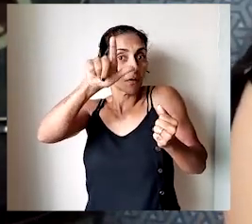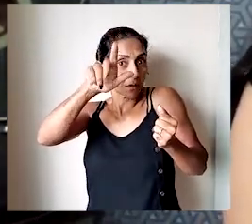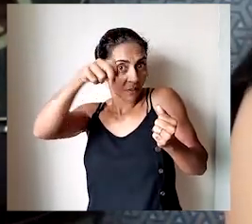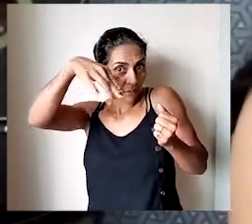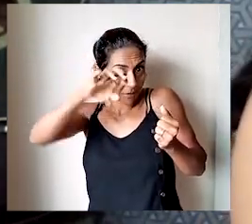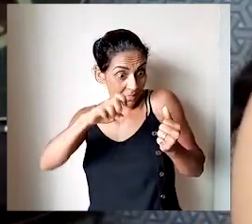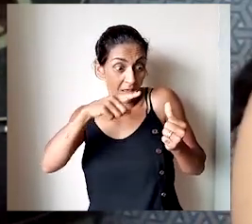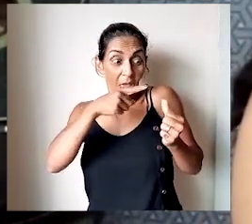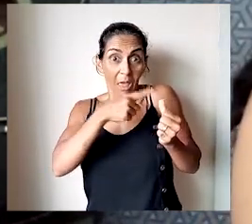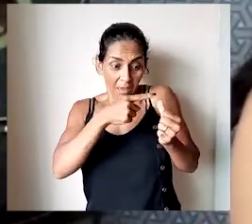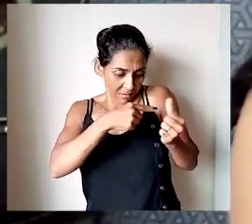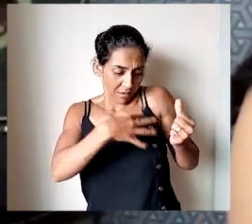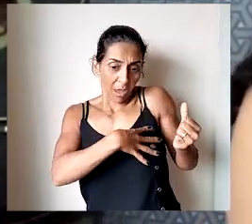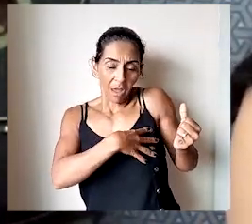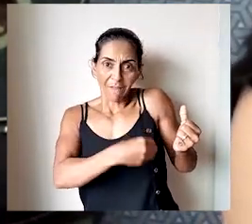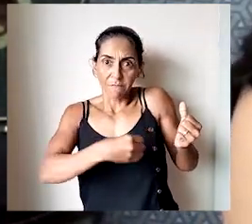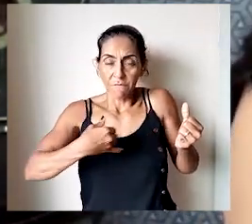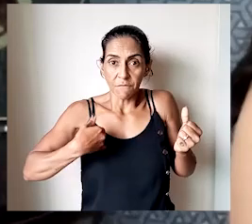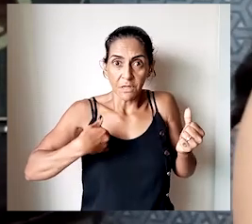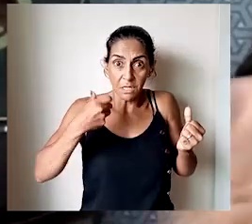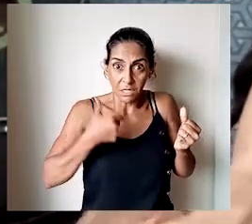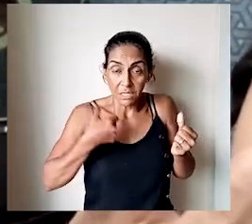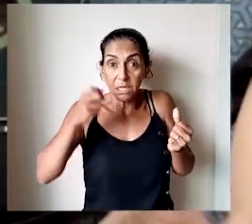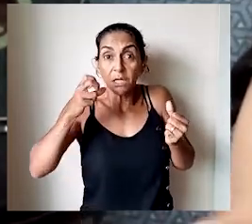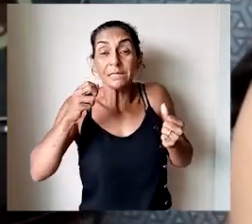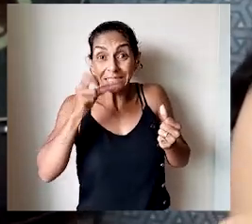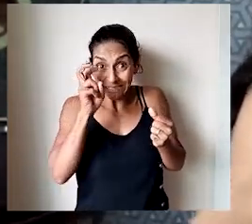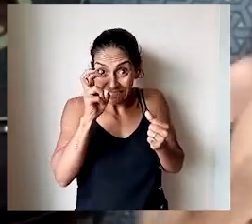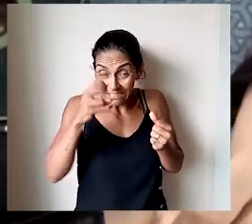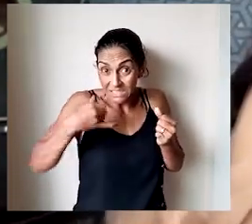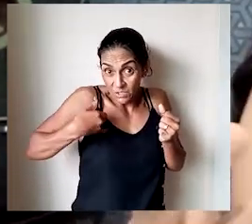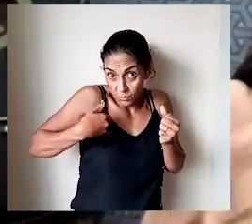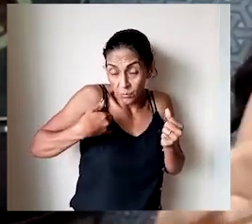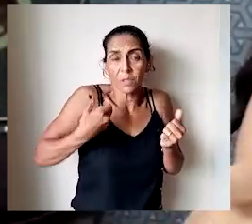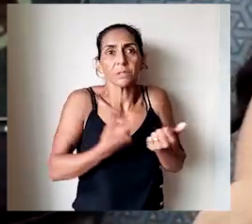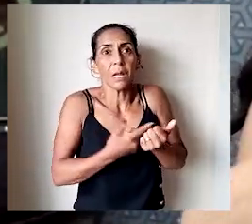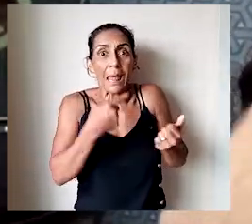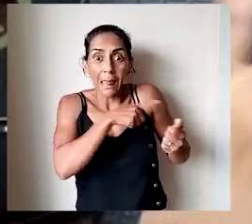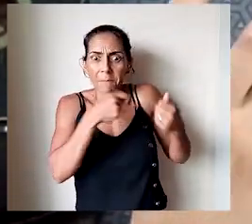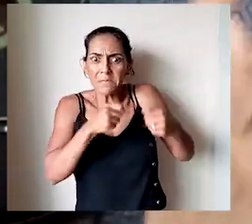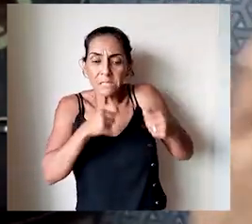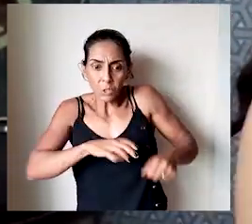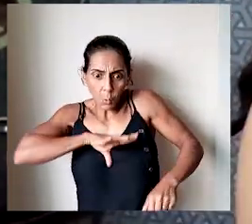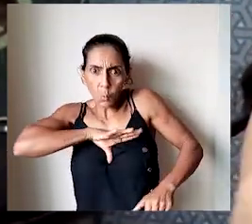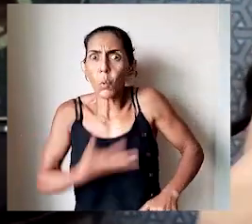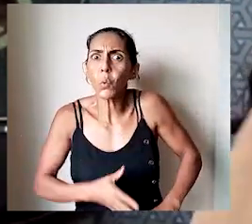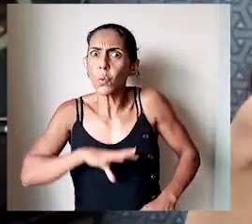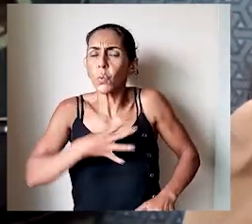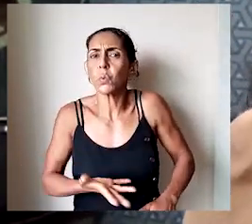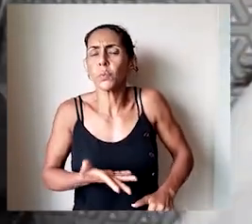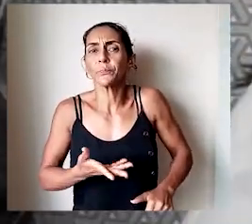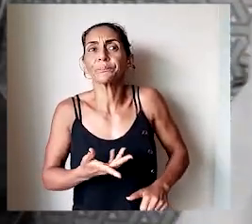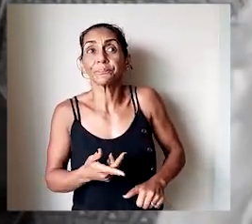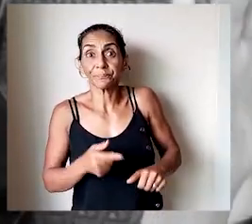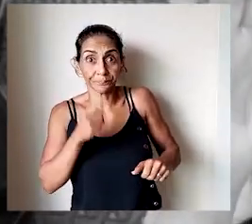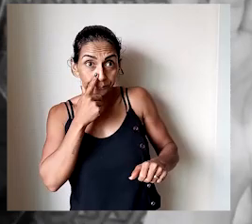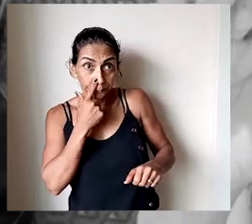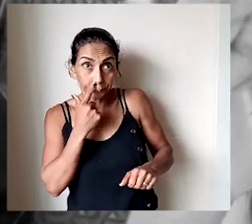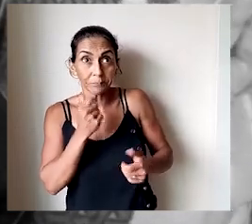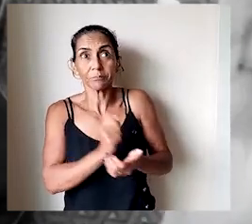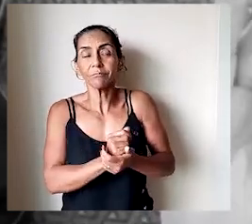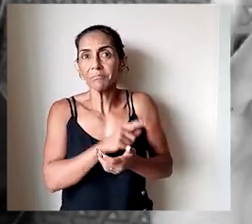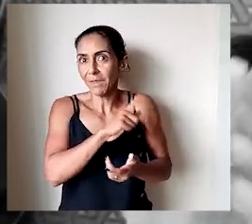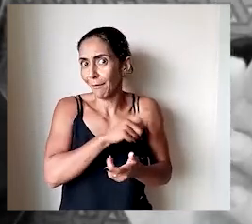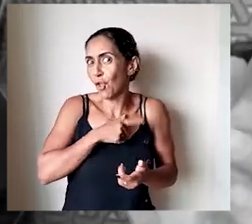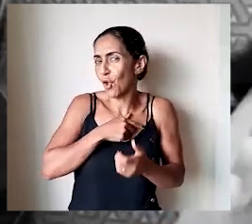principalmente porque a história se passa em uma casa que foi dividida para ser alugada como apartamentos. Vou tentar não